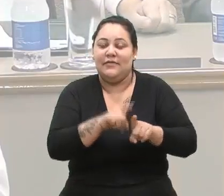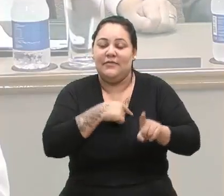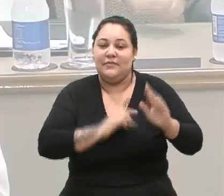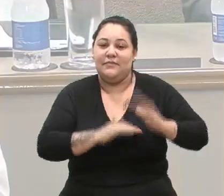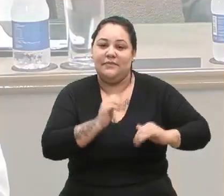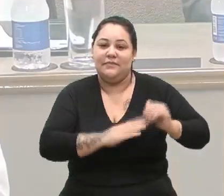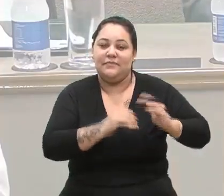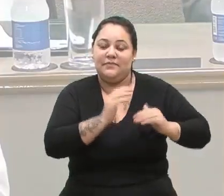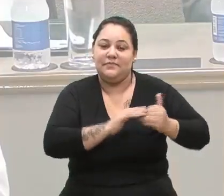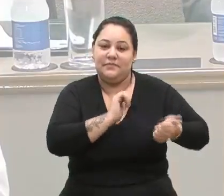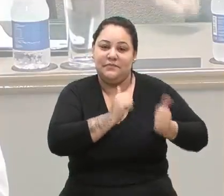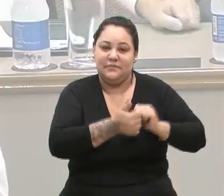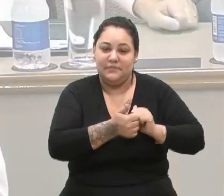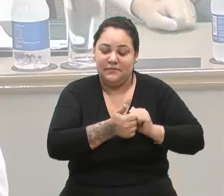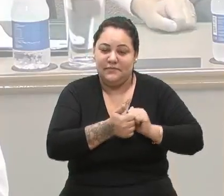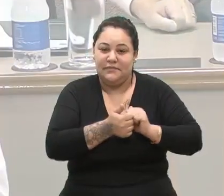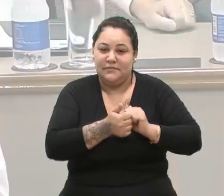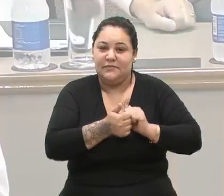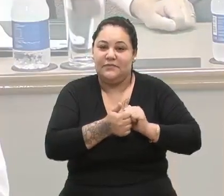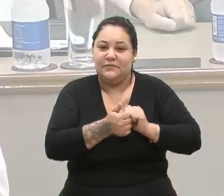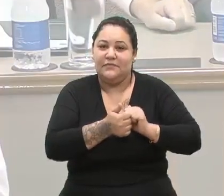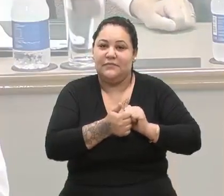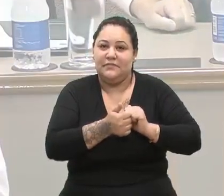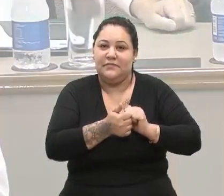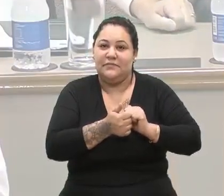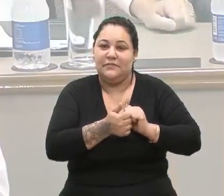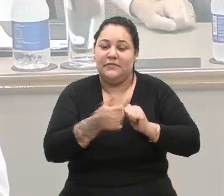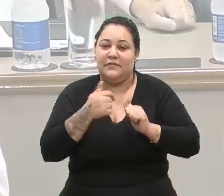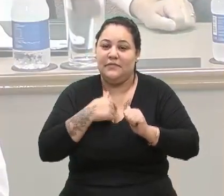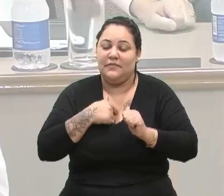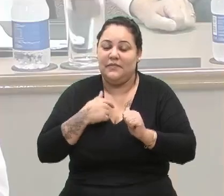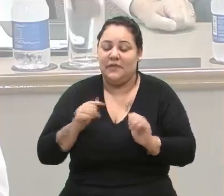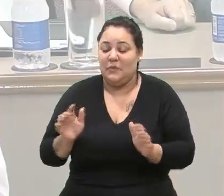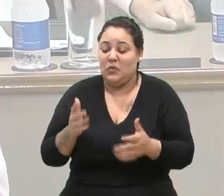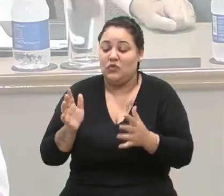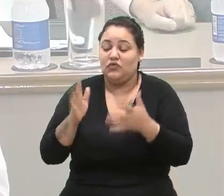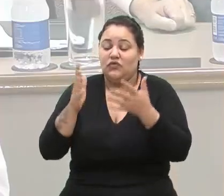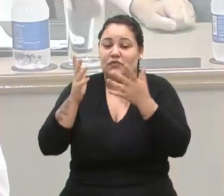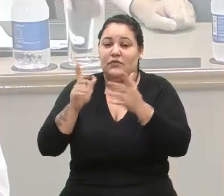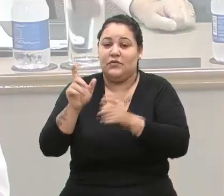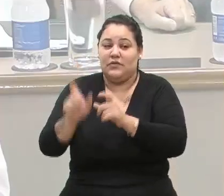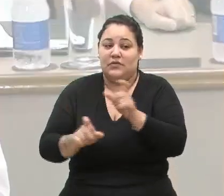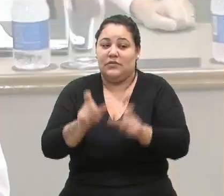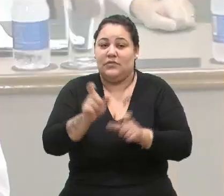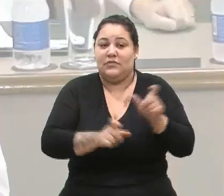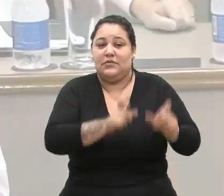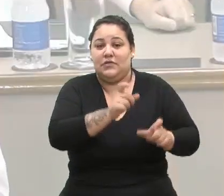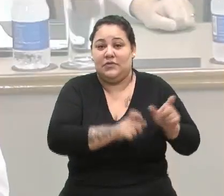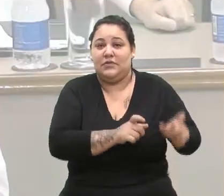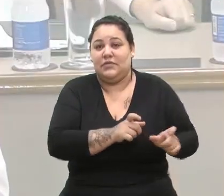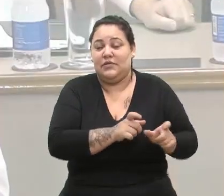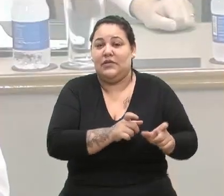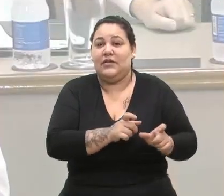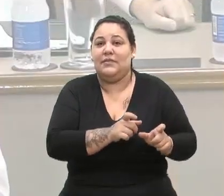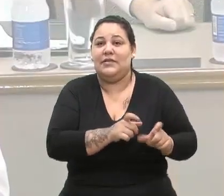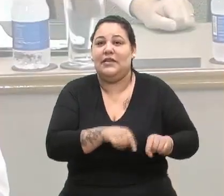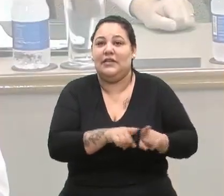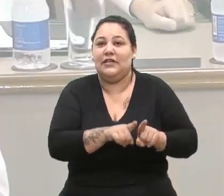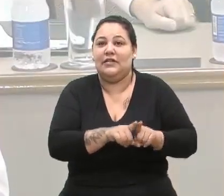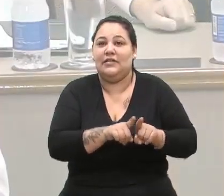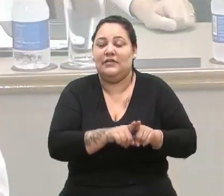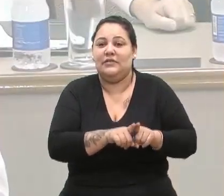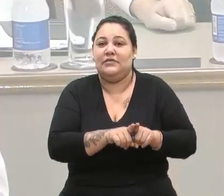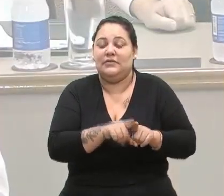Essa palavra. E o objetivo nosso maior é estimular as pessoas a praticarem esporte. E você é um exemplo e